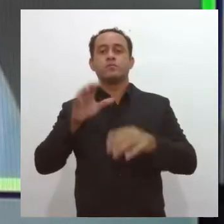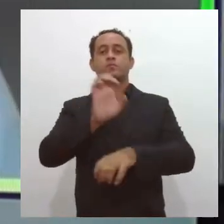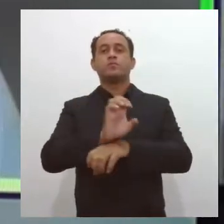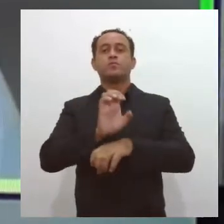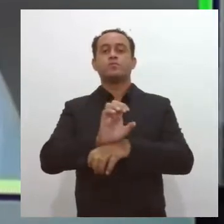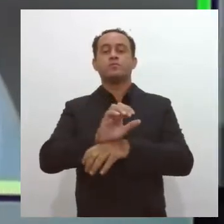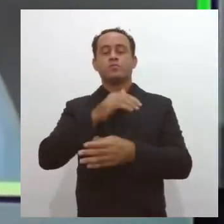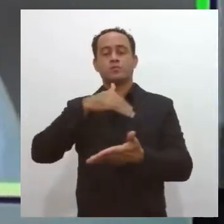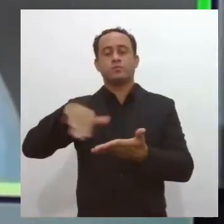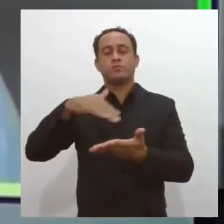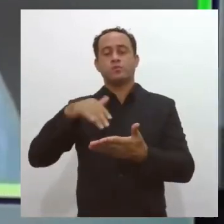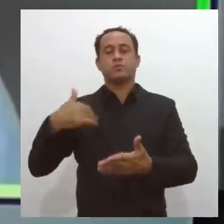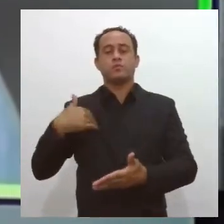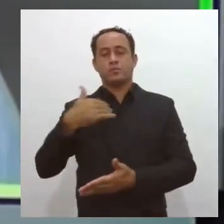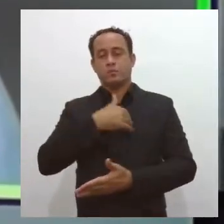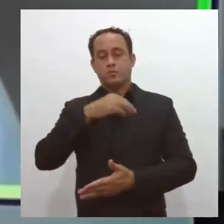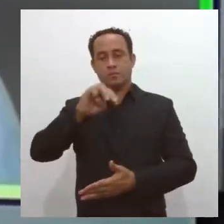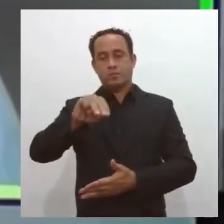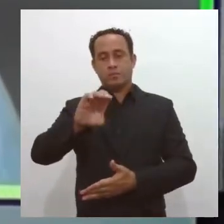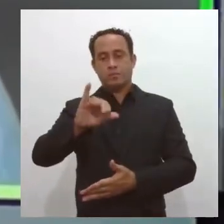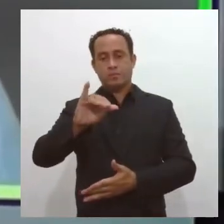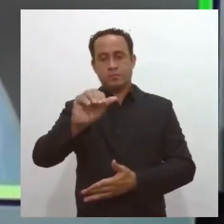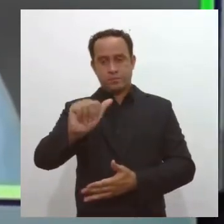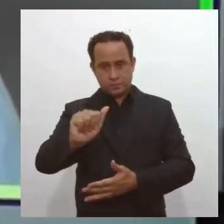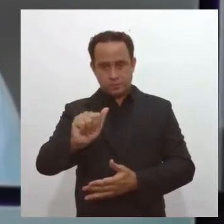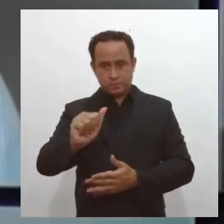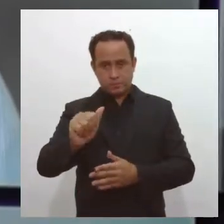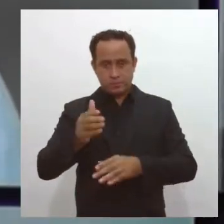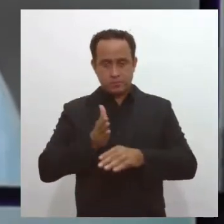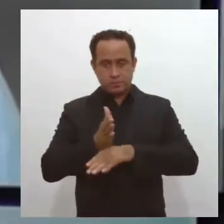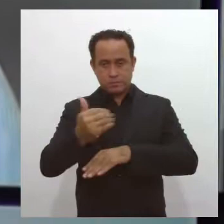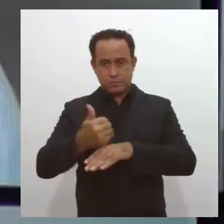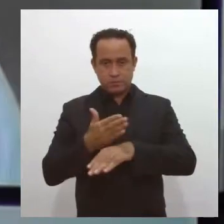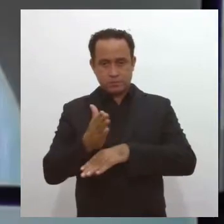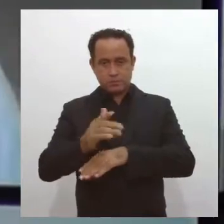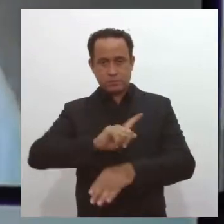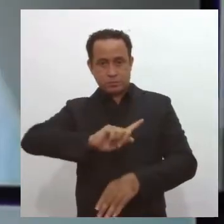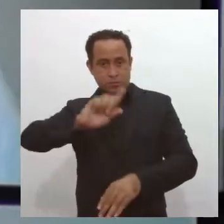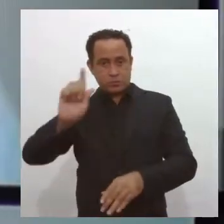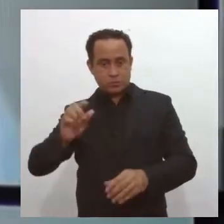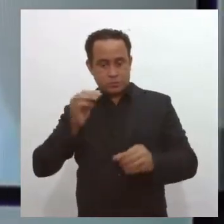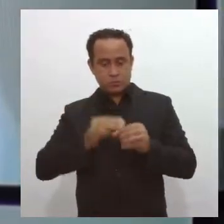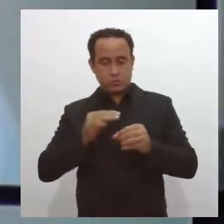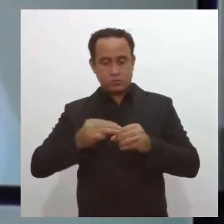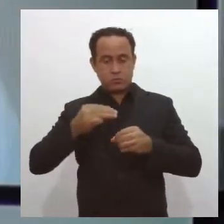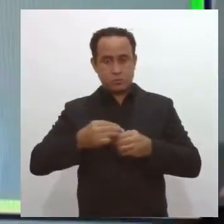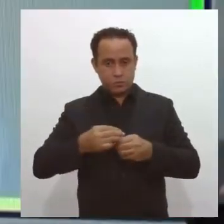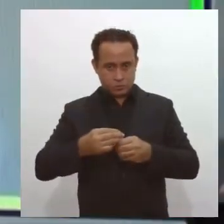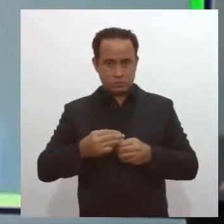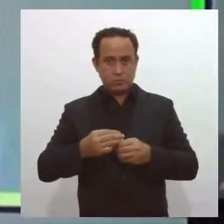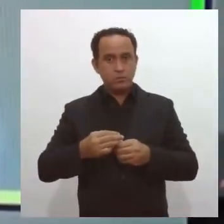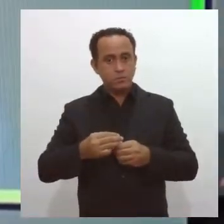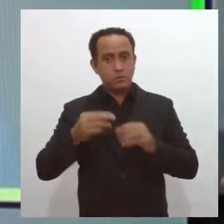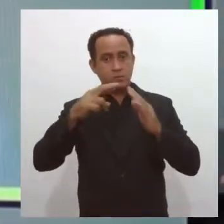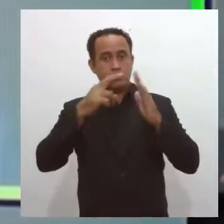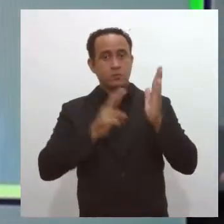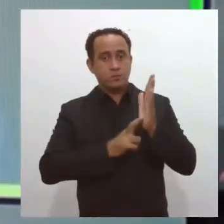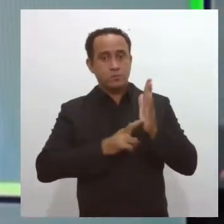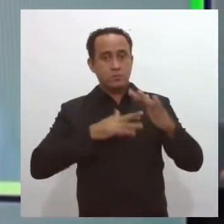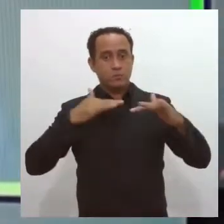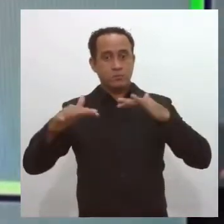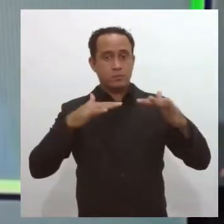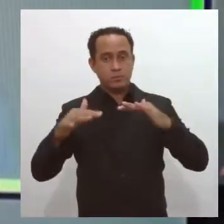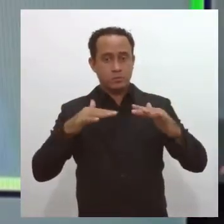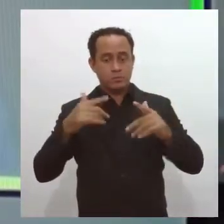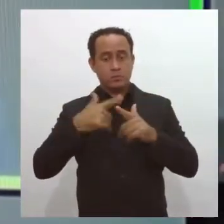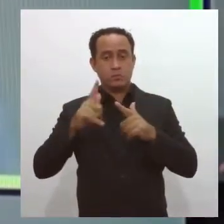da Saúde, Mércia Feitosa, para intermediarem junto aos gestores municipais, adotando medidas necessárias diante do